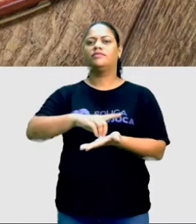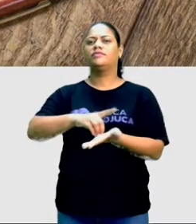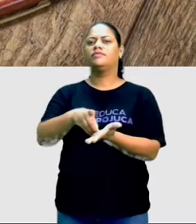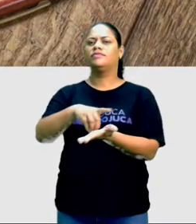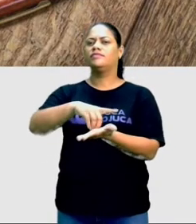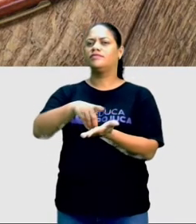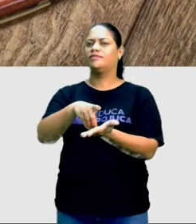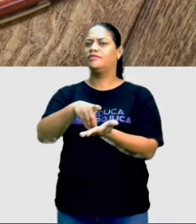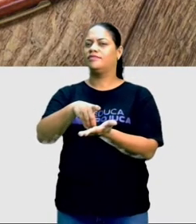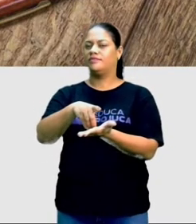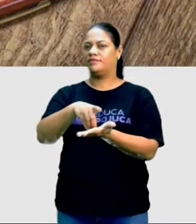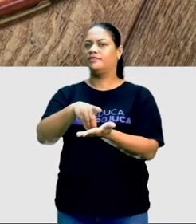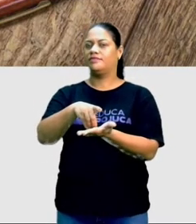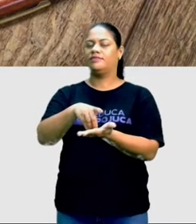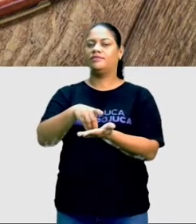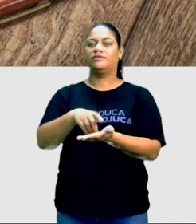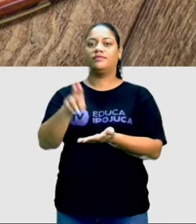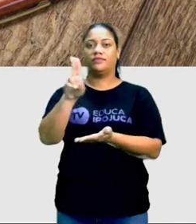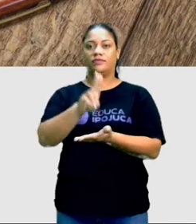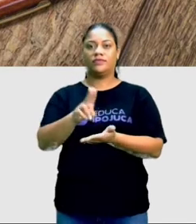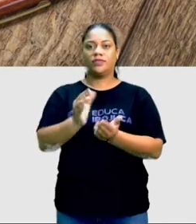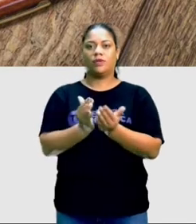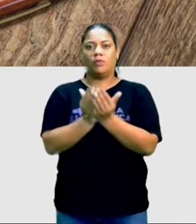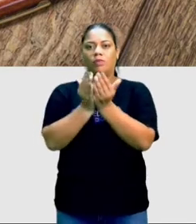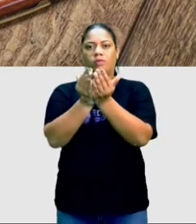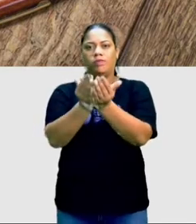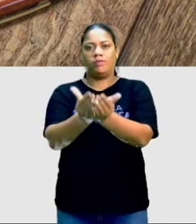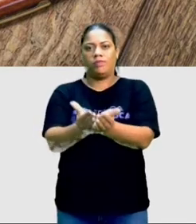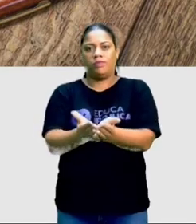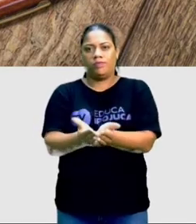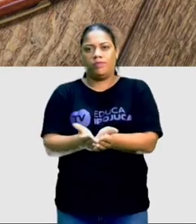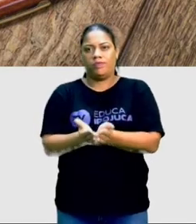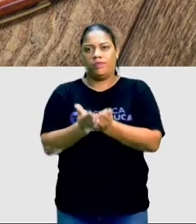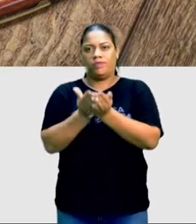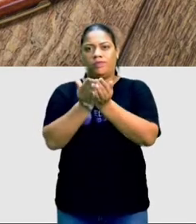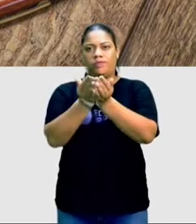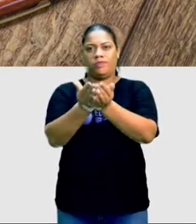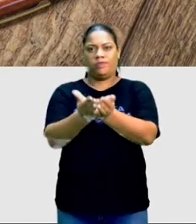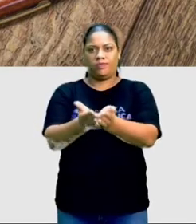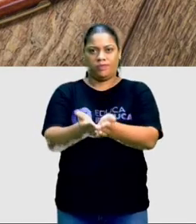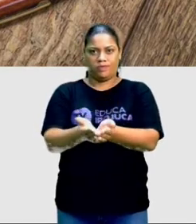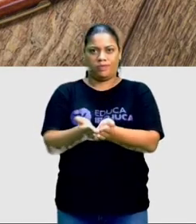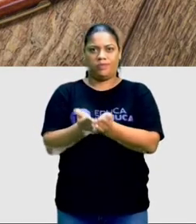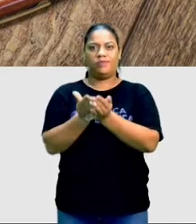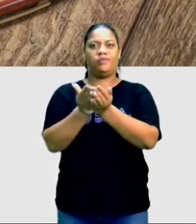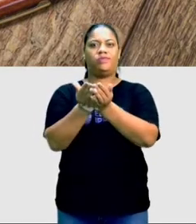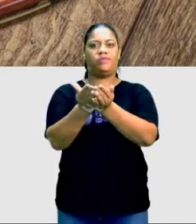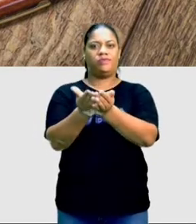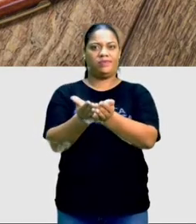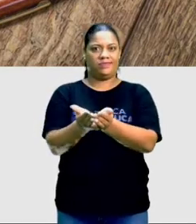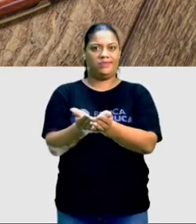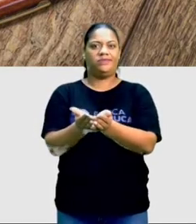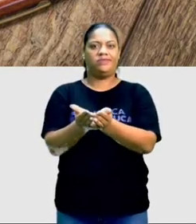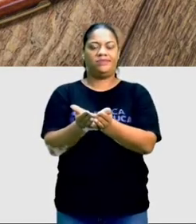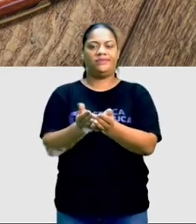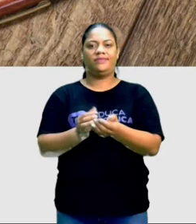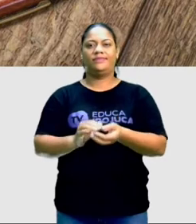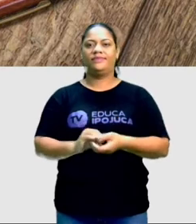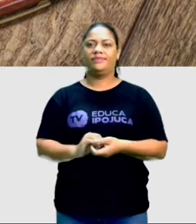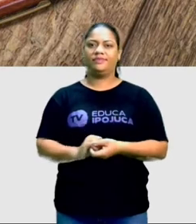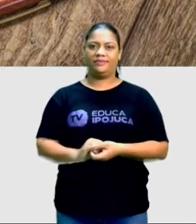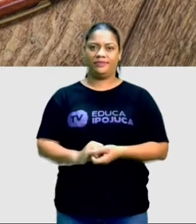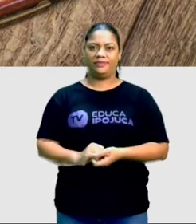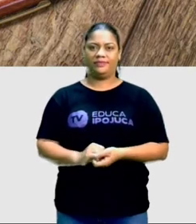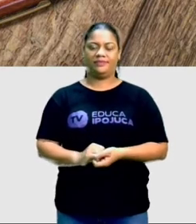bússola? A bússola é um instrumento de navegação e orientação baseado em propriedades magnéticas. Olha só como é